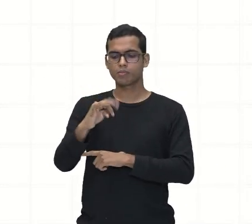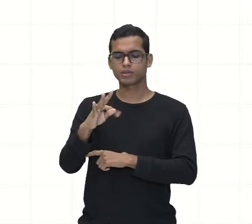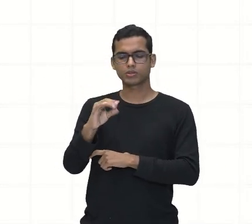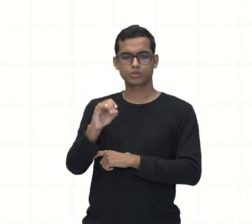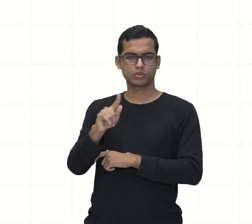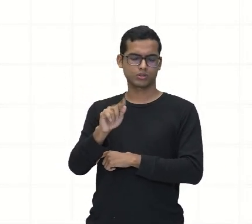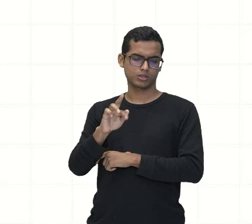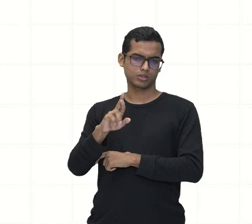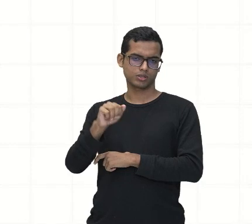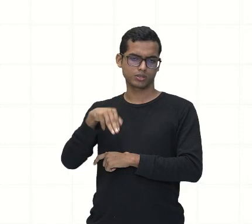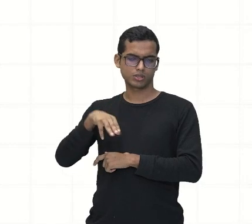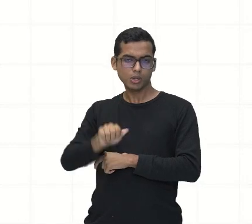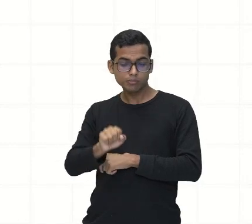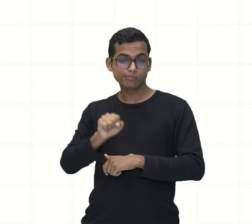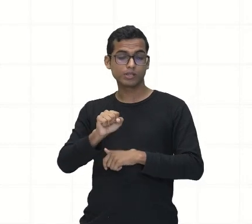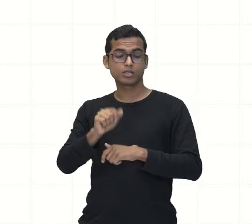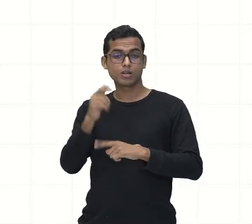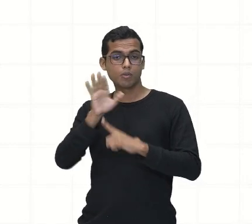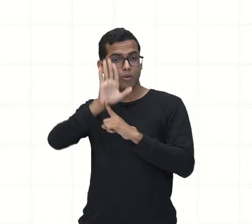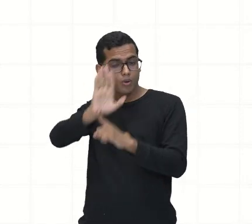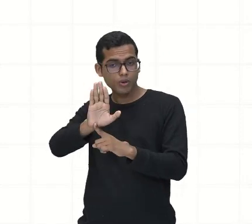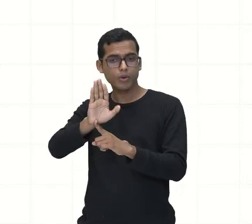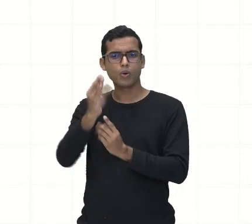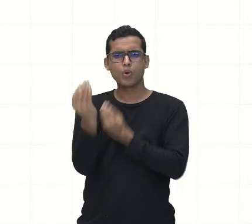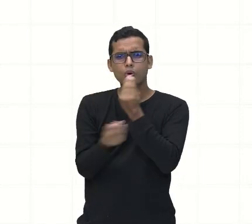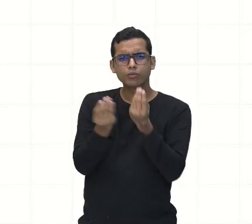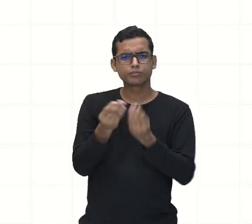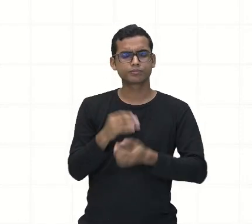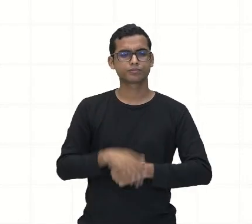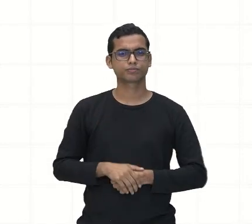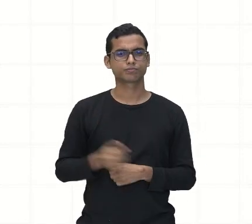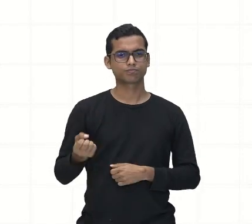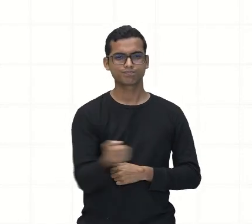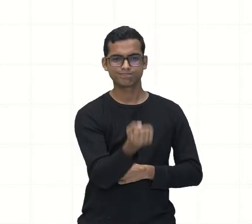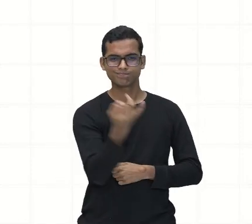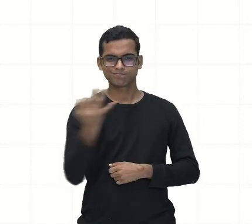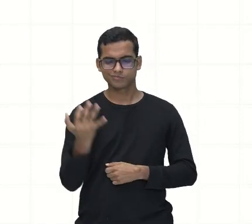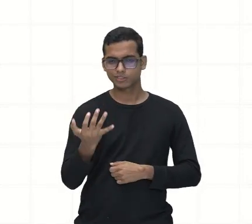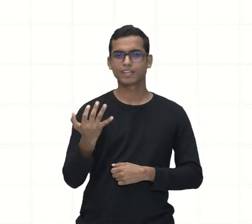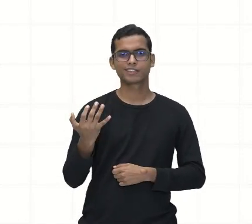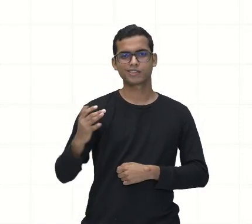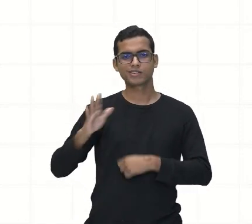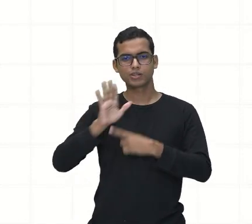vai apresentar as frequências como sendo uma